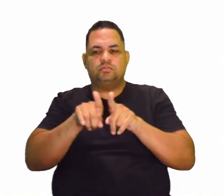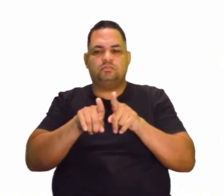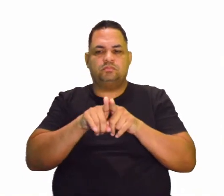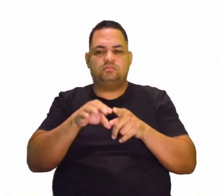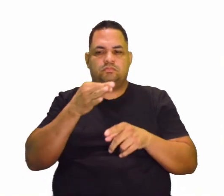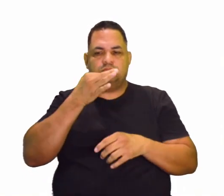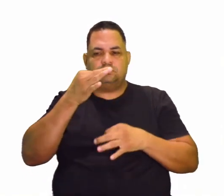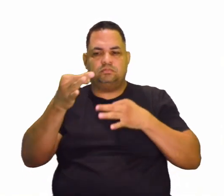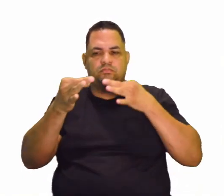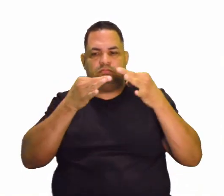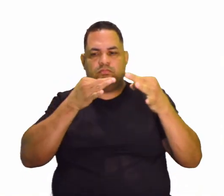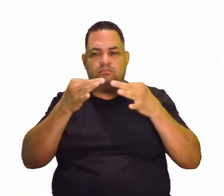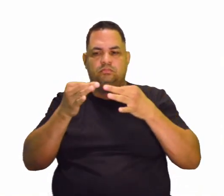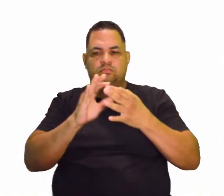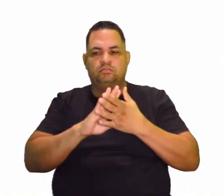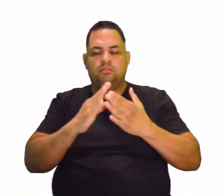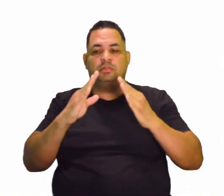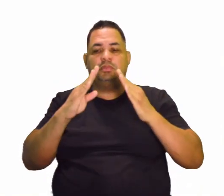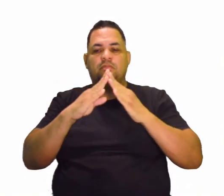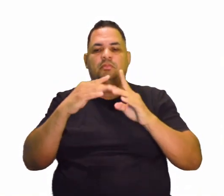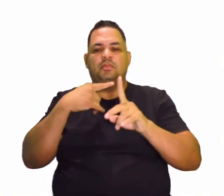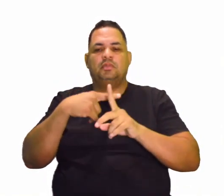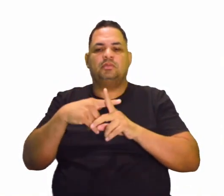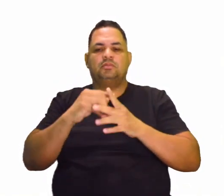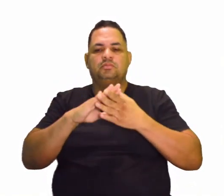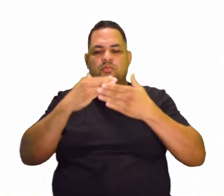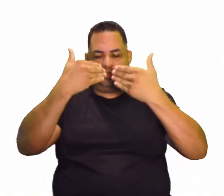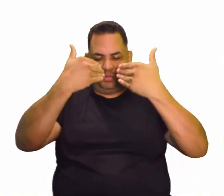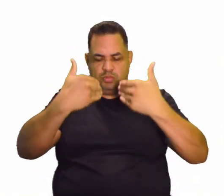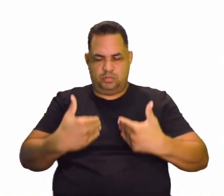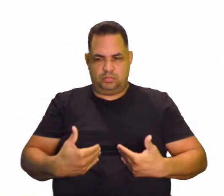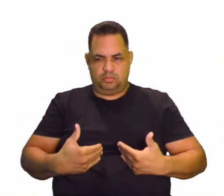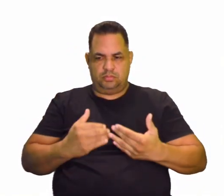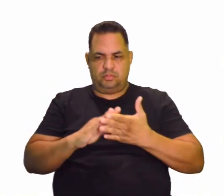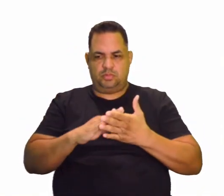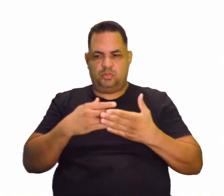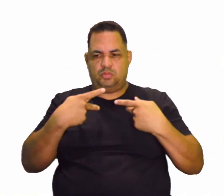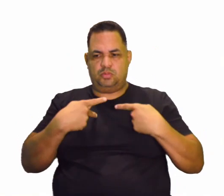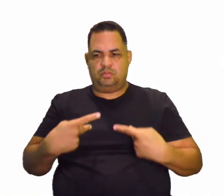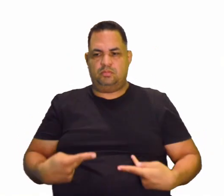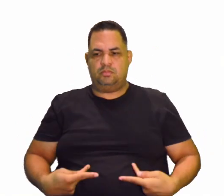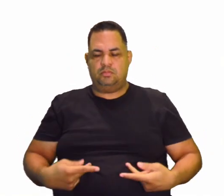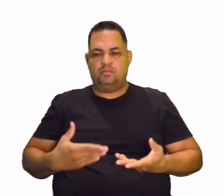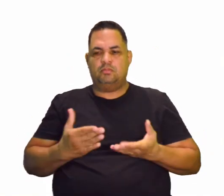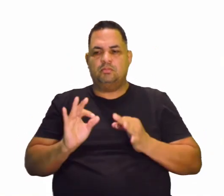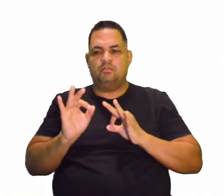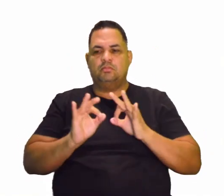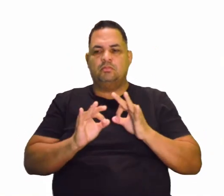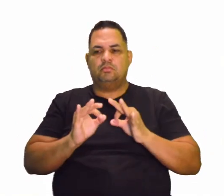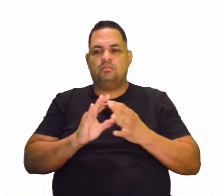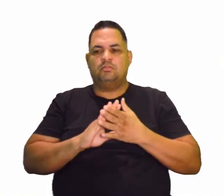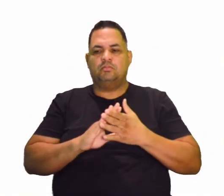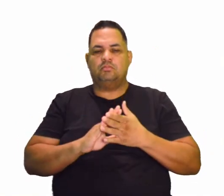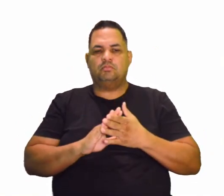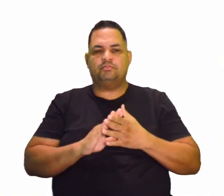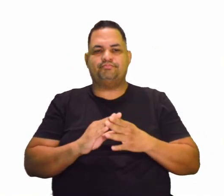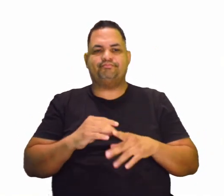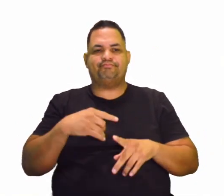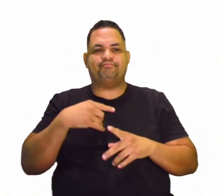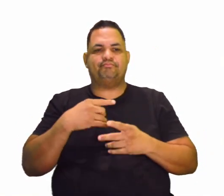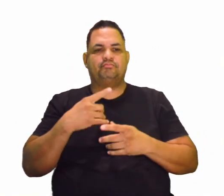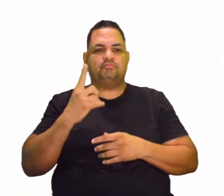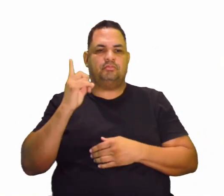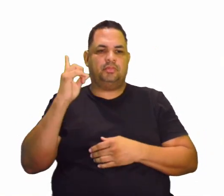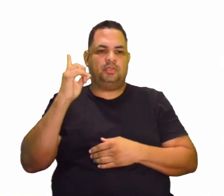sugestão ali do clero, a posição do corpo das pessoas, né, dos santos,